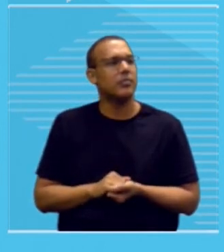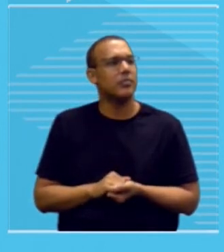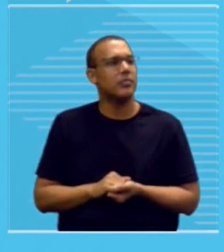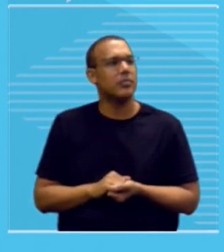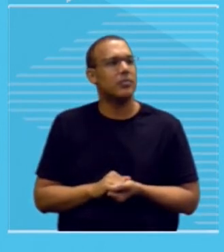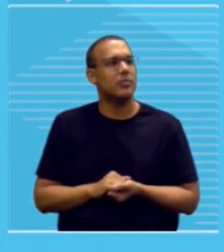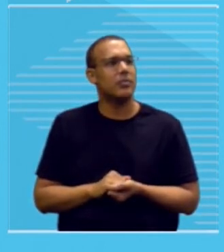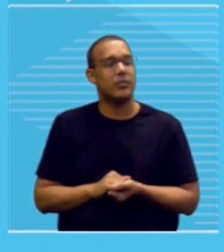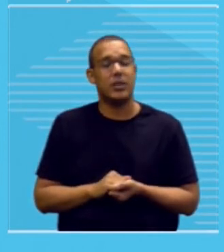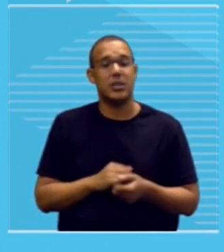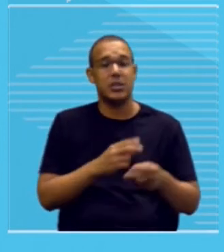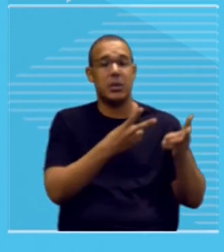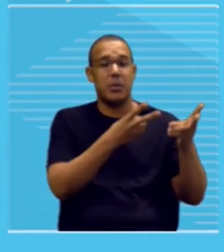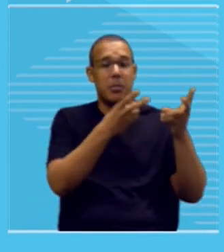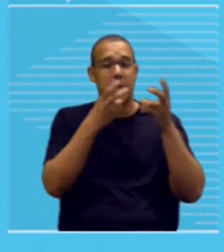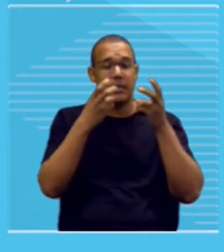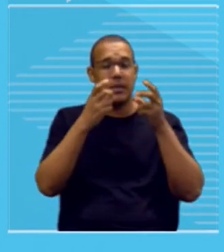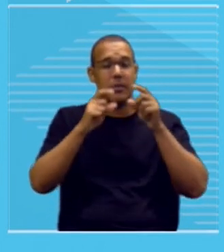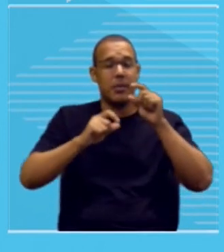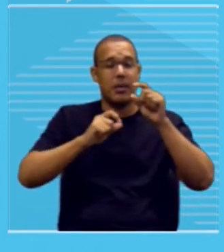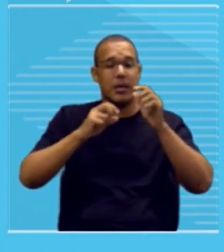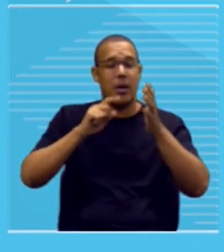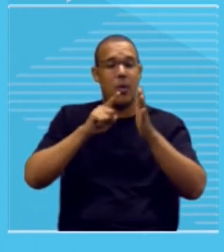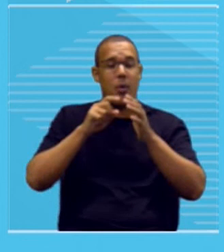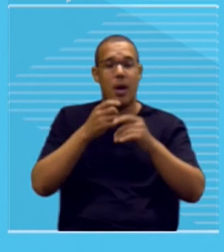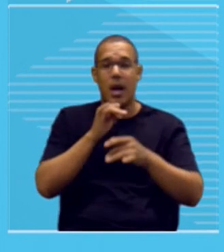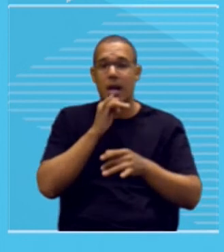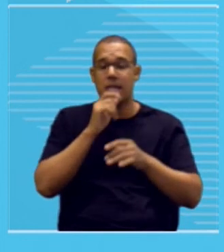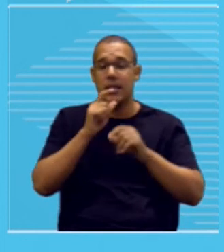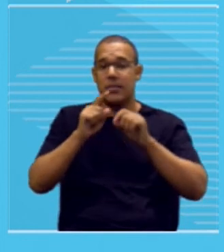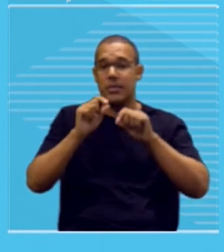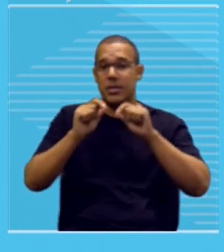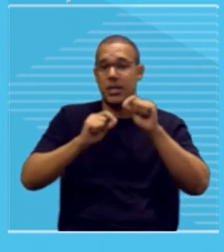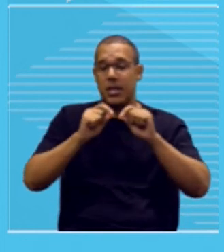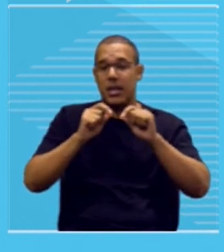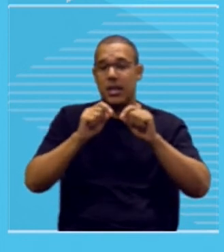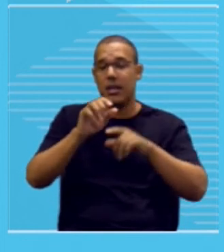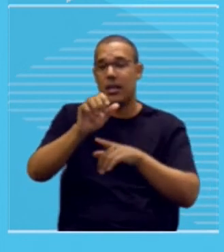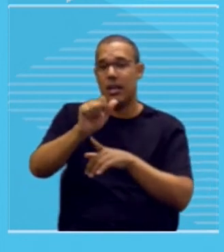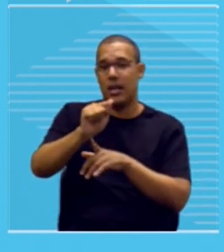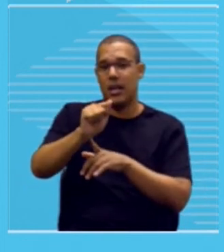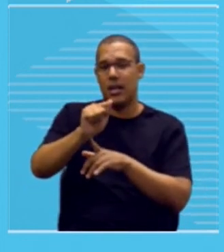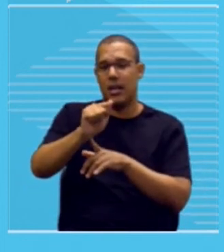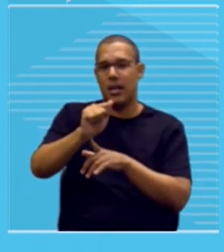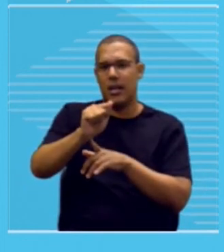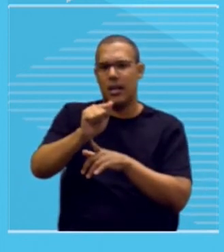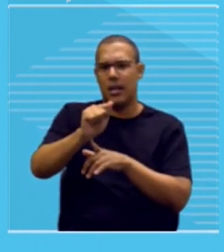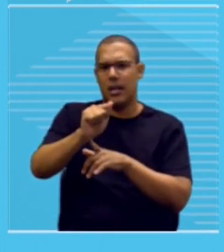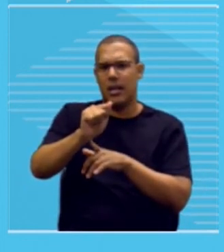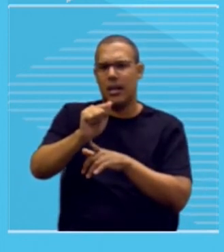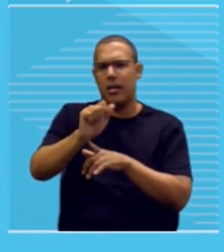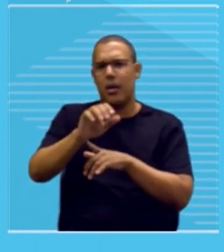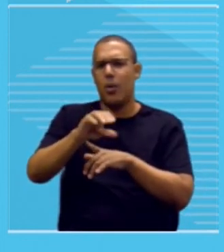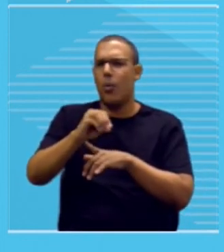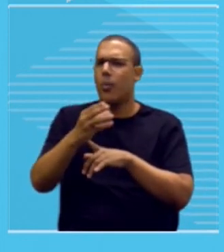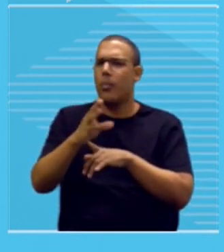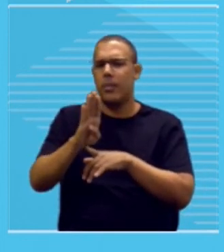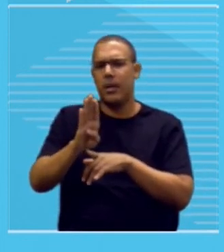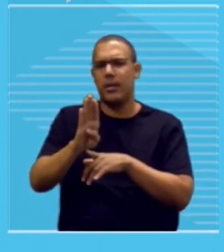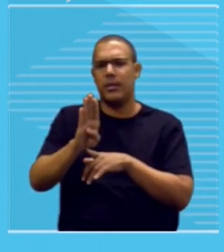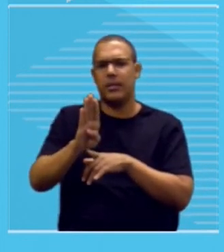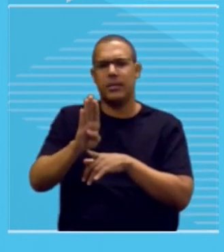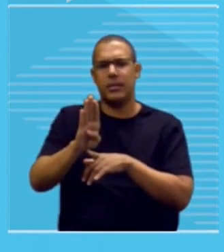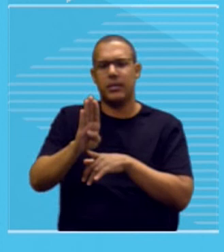podemos perceber que este é um exemplo de letra a meta linguagem letra B é uma metafura